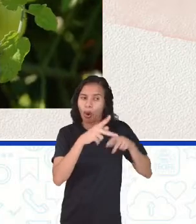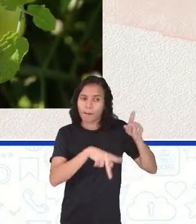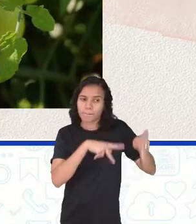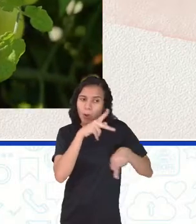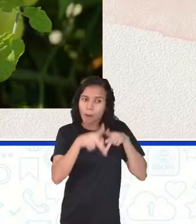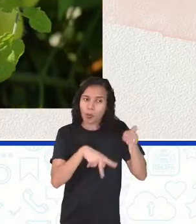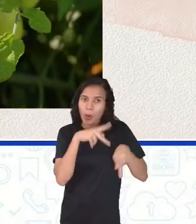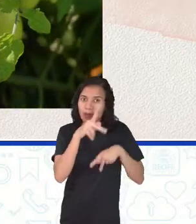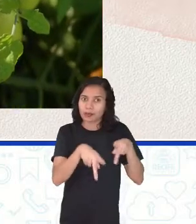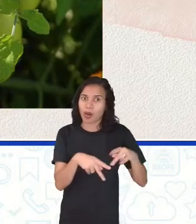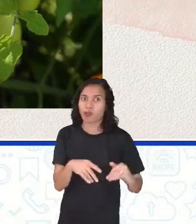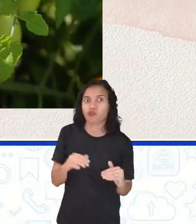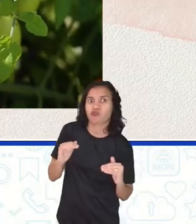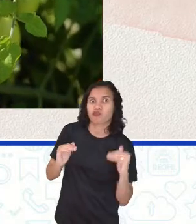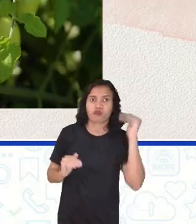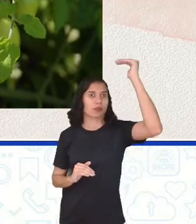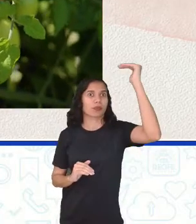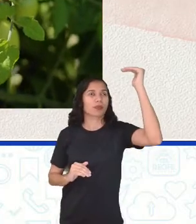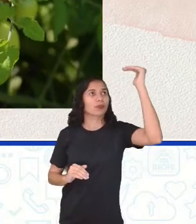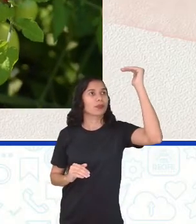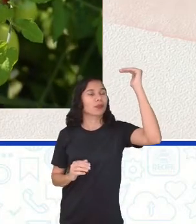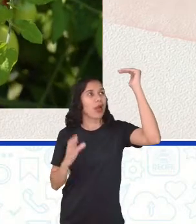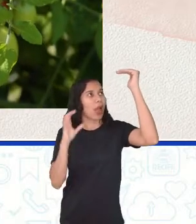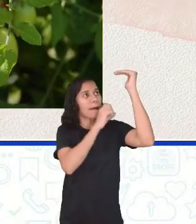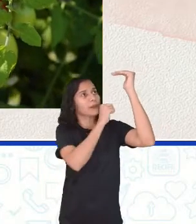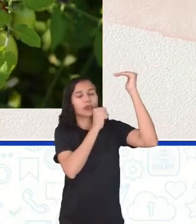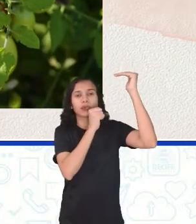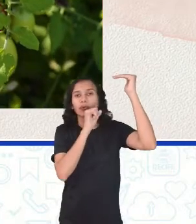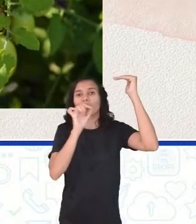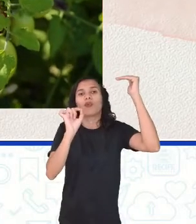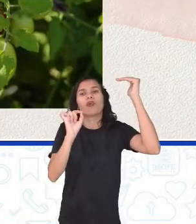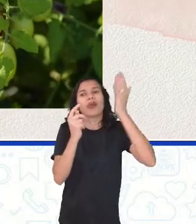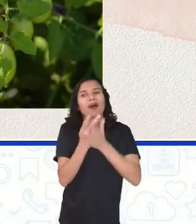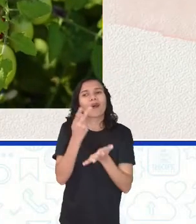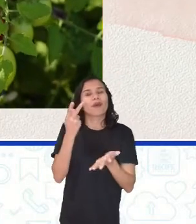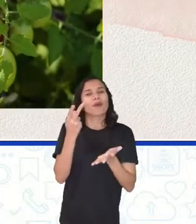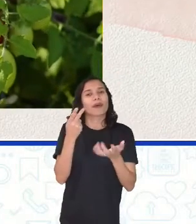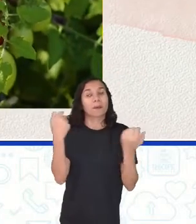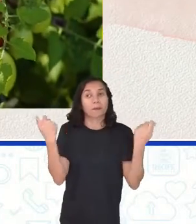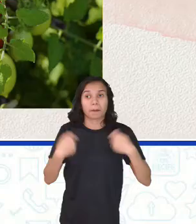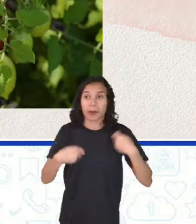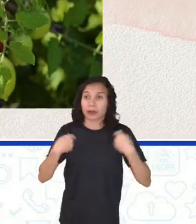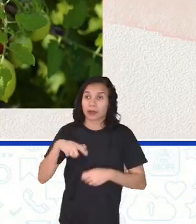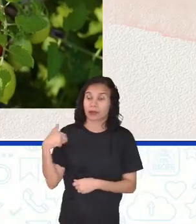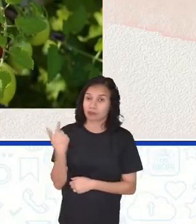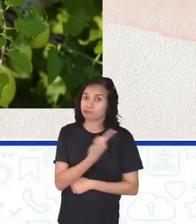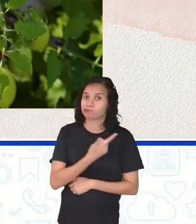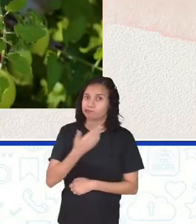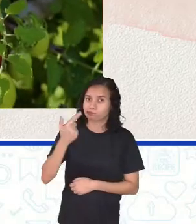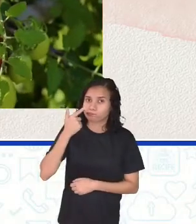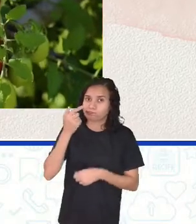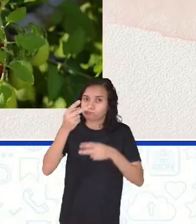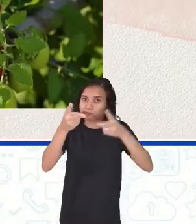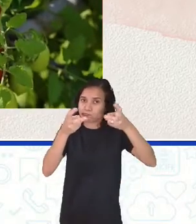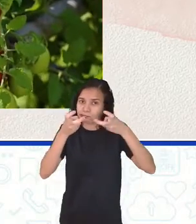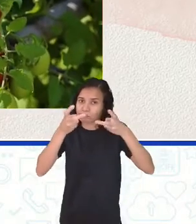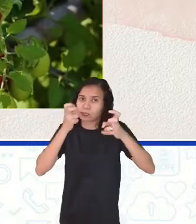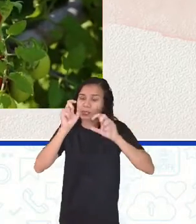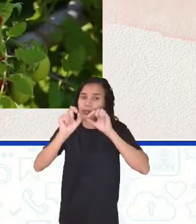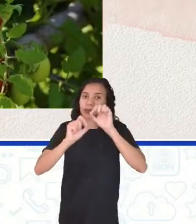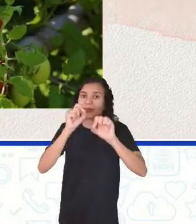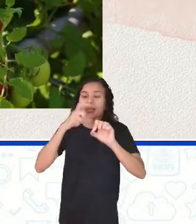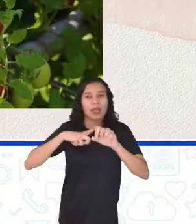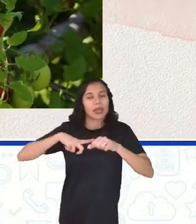população cresceu muito rápido? O que é que está acontecendo? Então, é preciso a gente começar a ver. E aí, existem